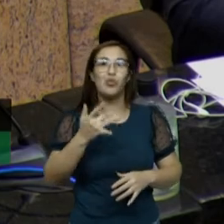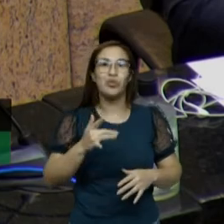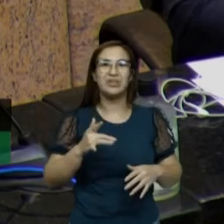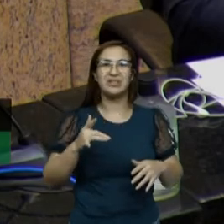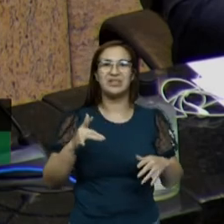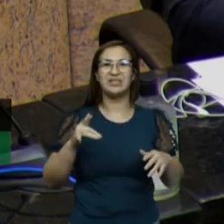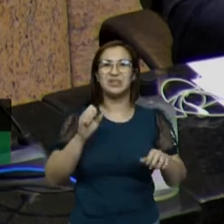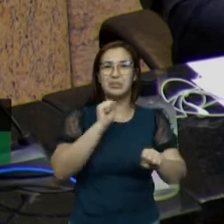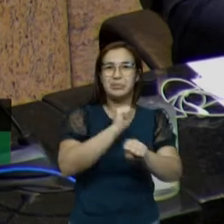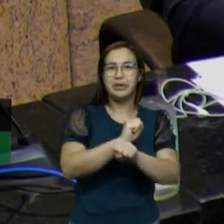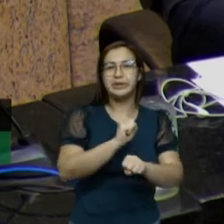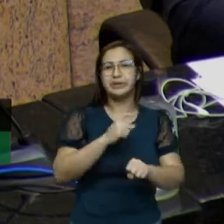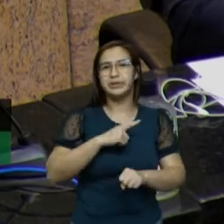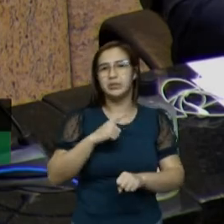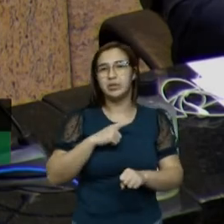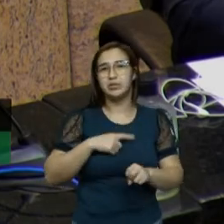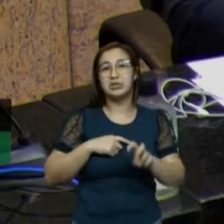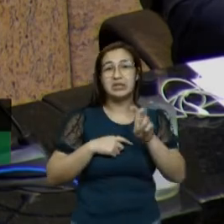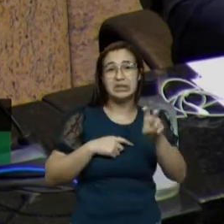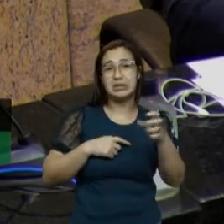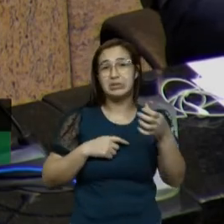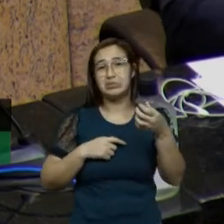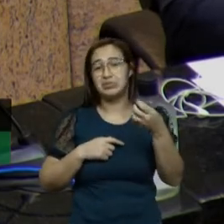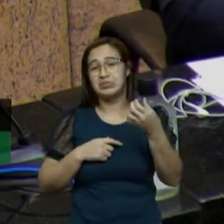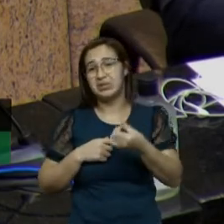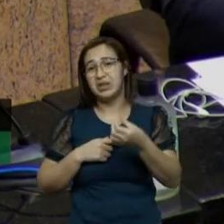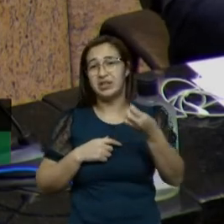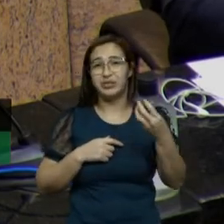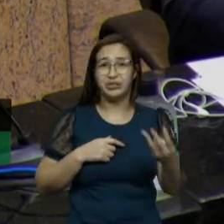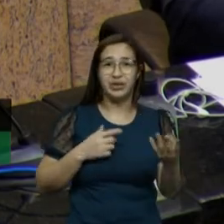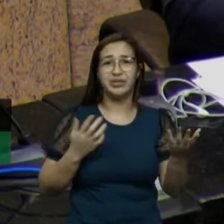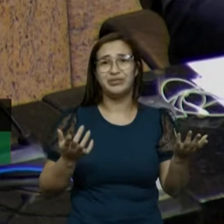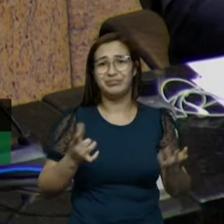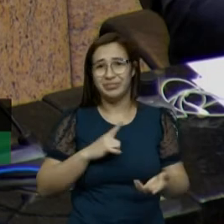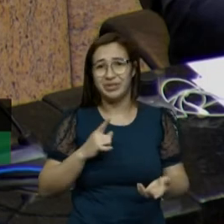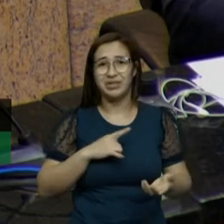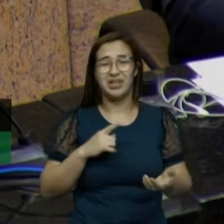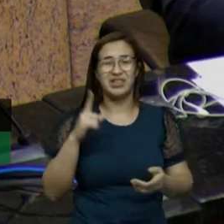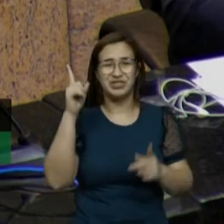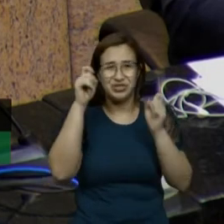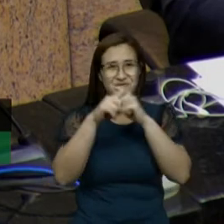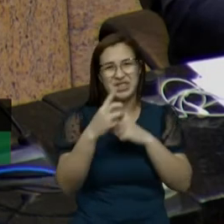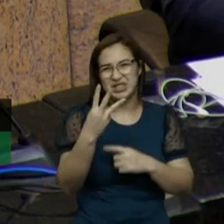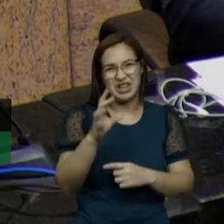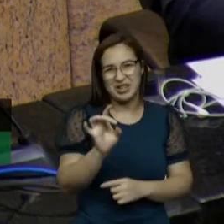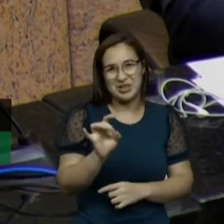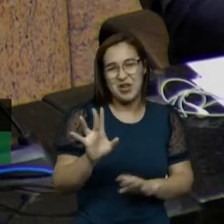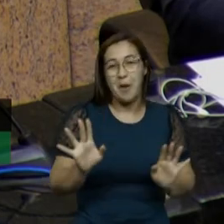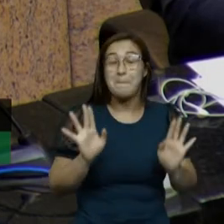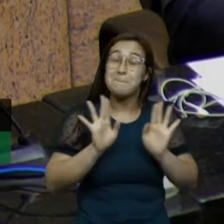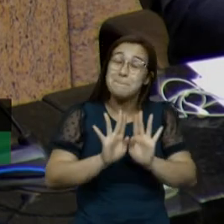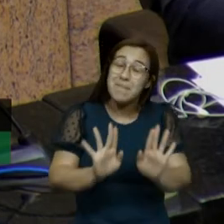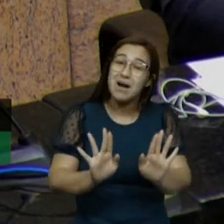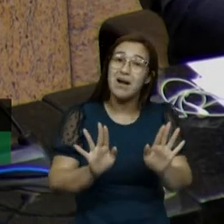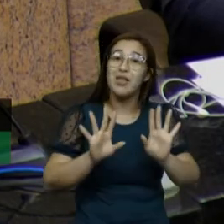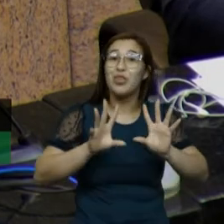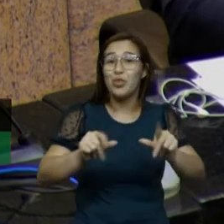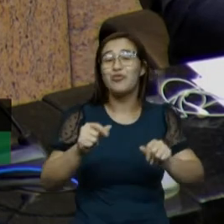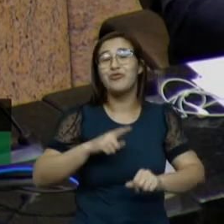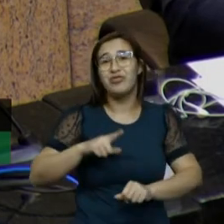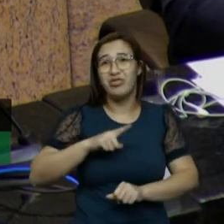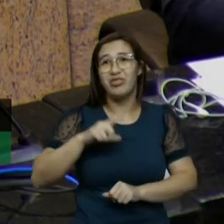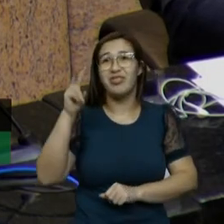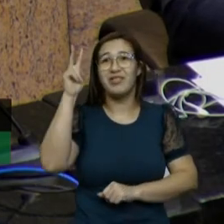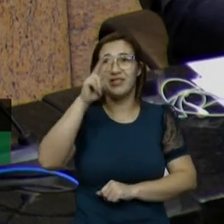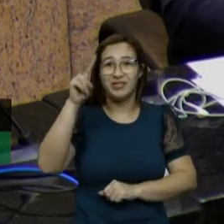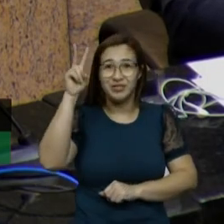passei por 4, eu passei por 5, eu passei por 3. Não, por 3 é muito difícil alguém ter passado só por 3. Mas, enfim, todos têm no seu histórico a